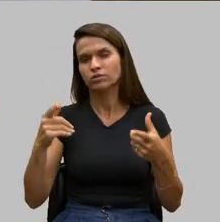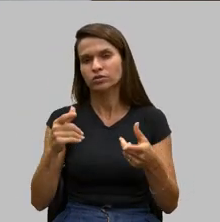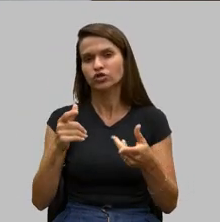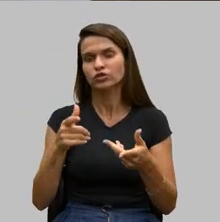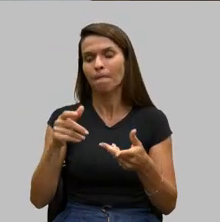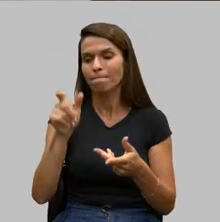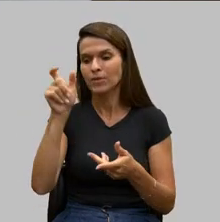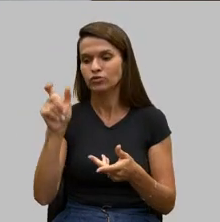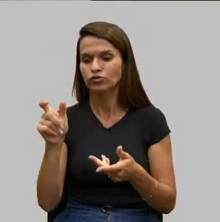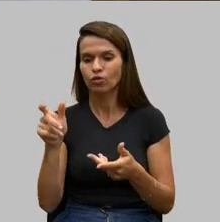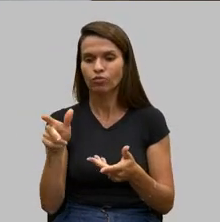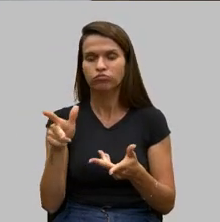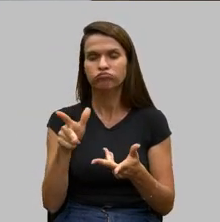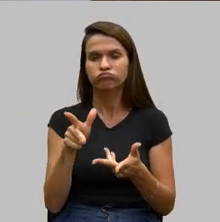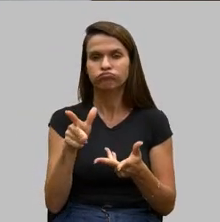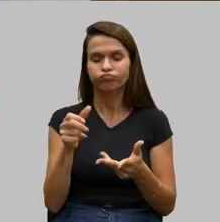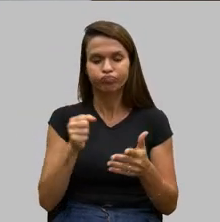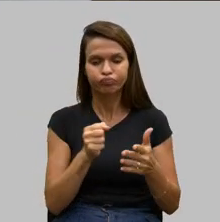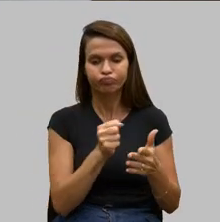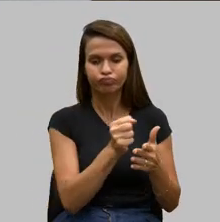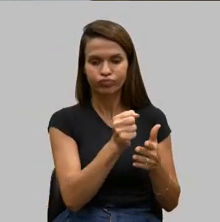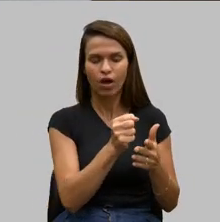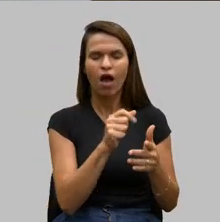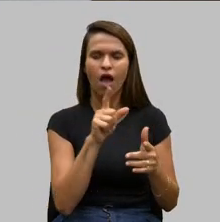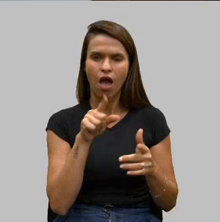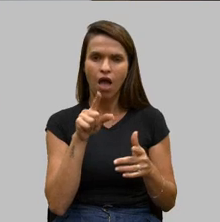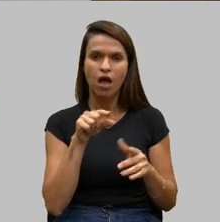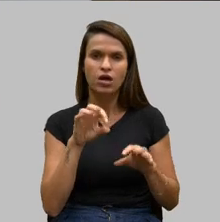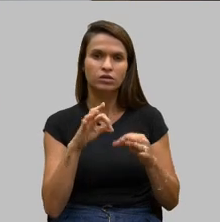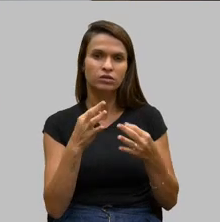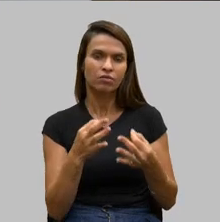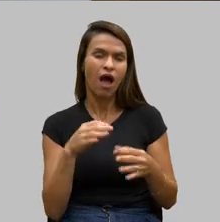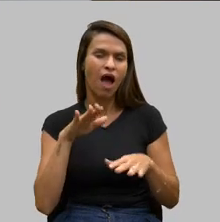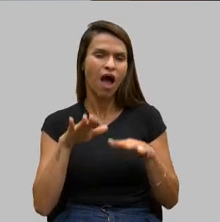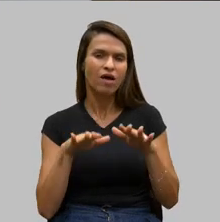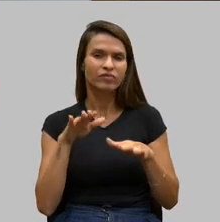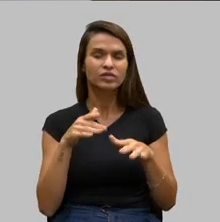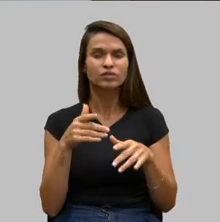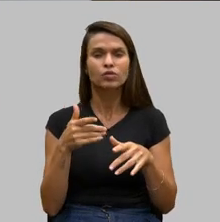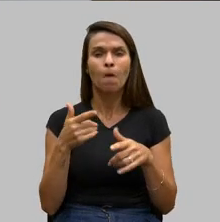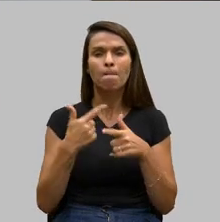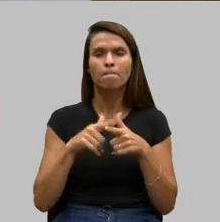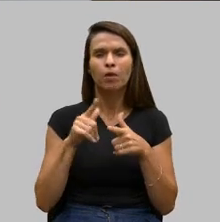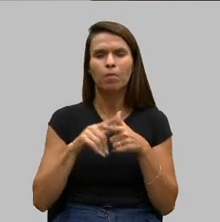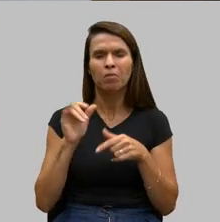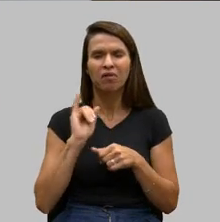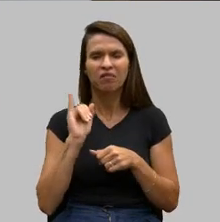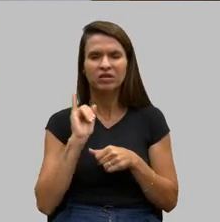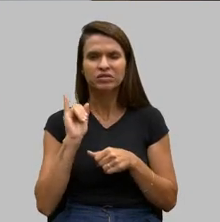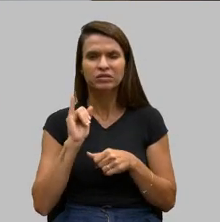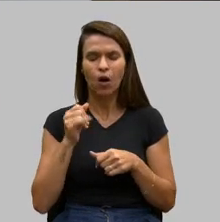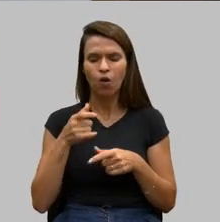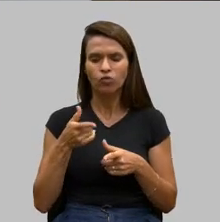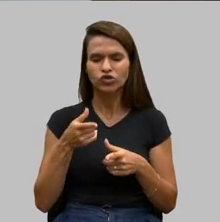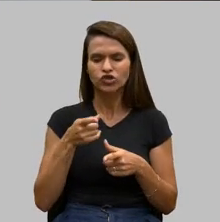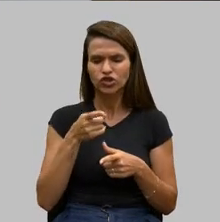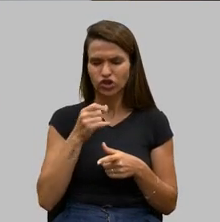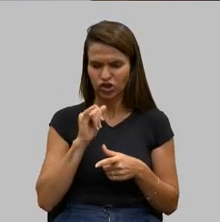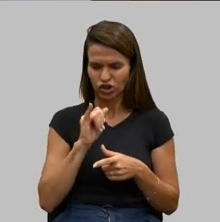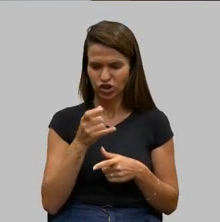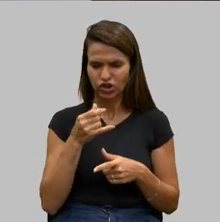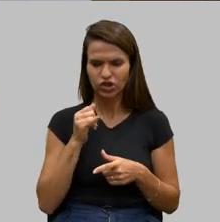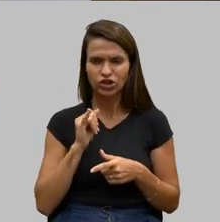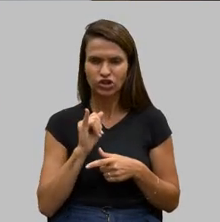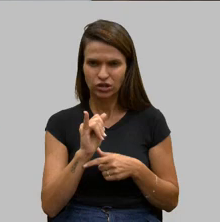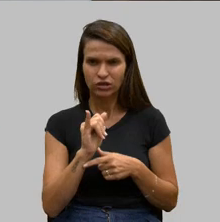é são coisas simples às vezes uma infecção urinária gera algo mais grave e às